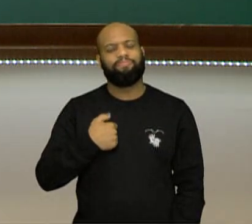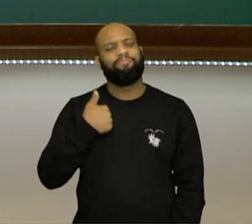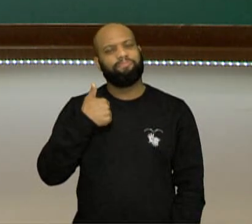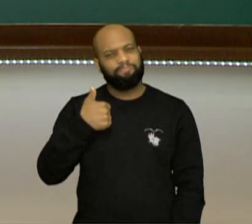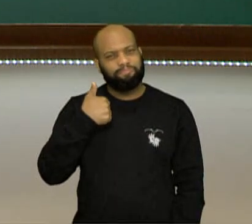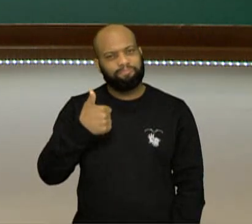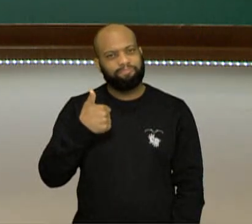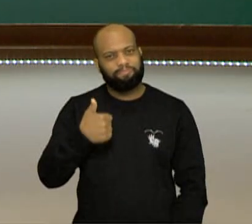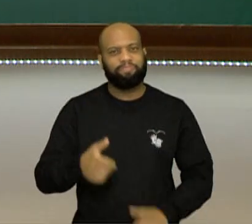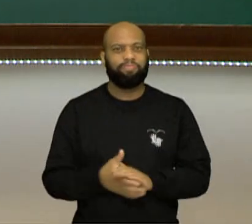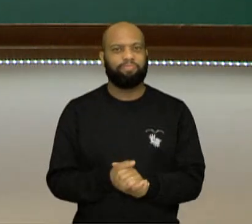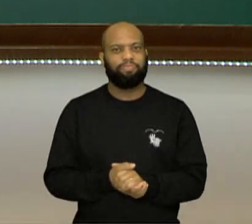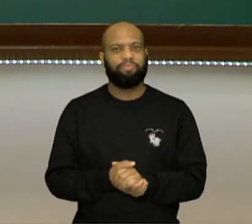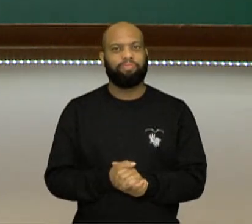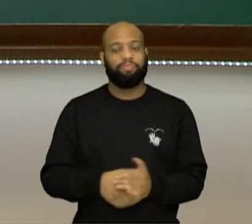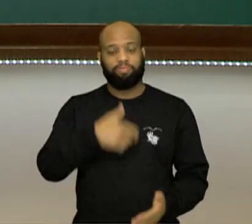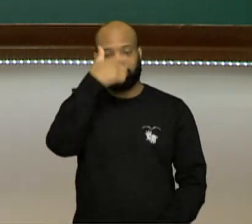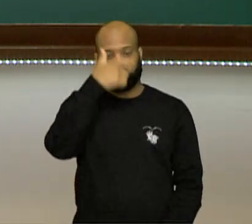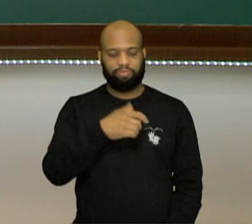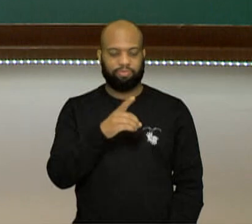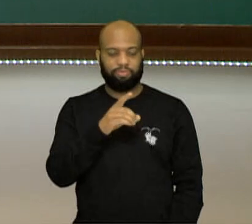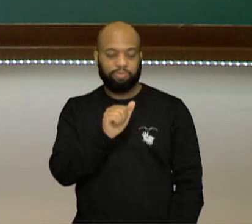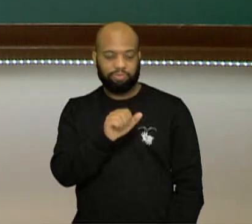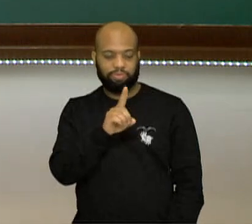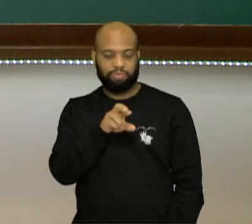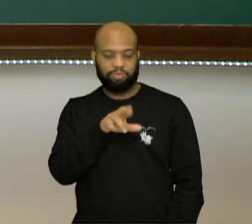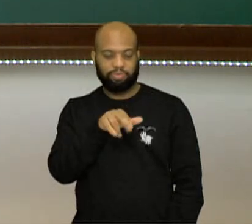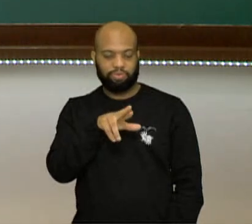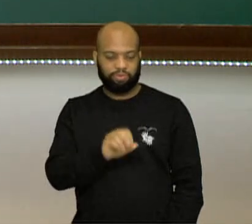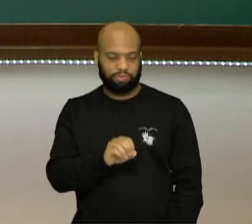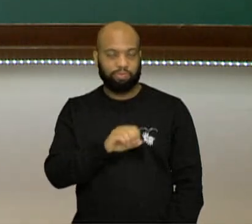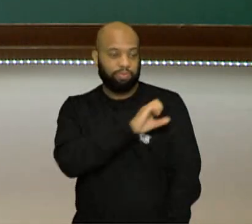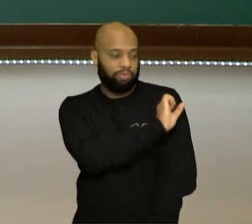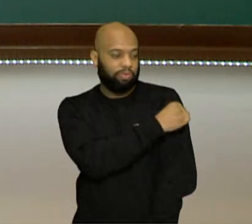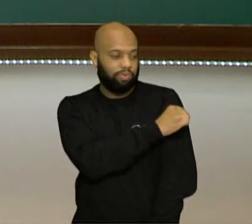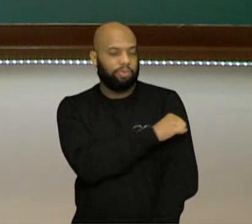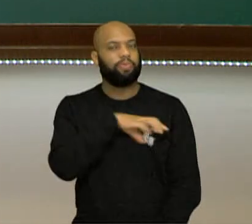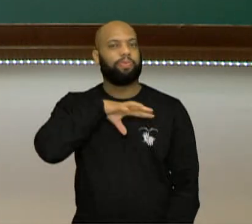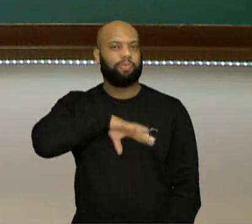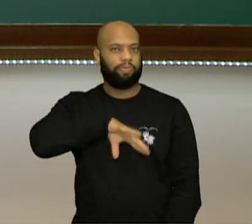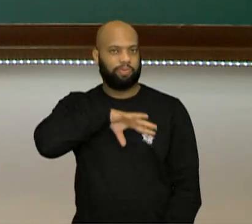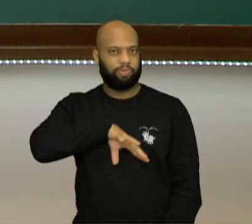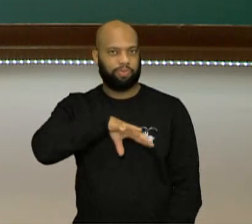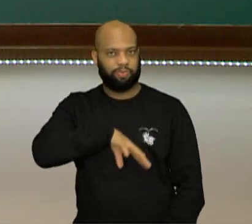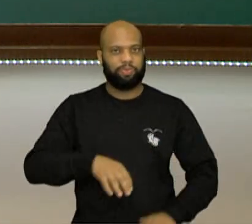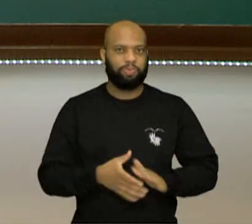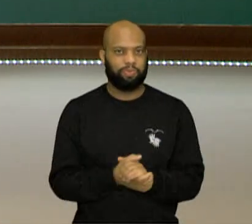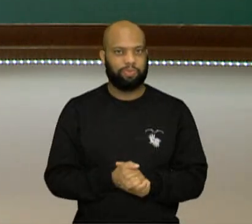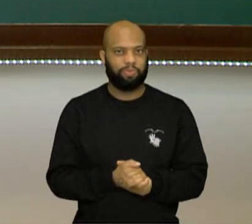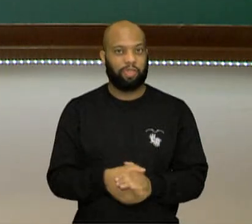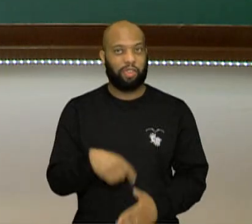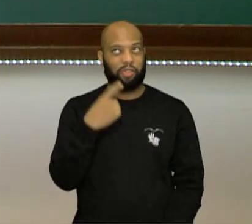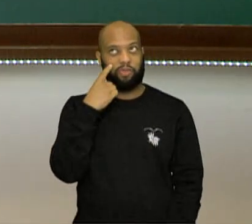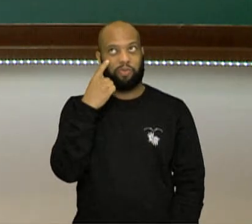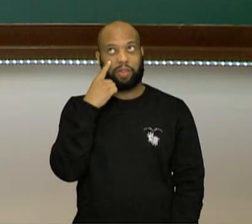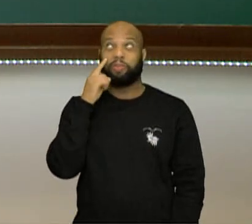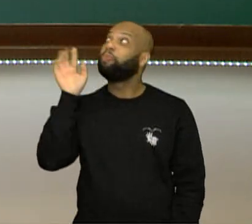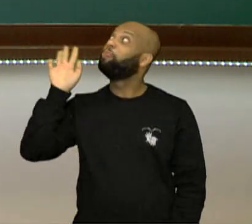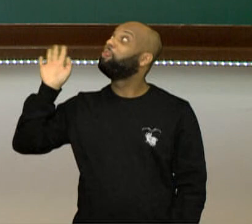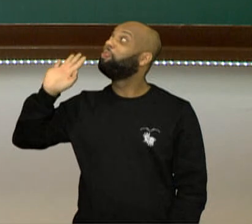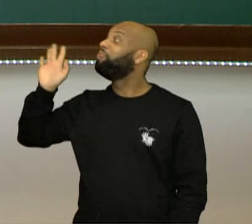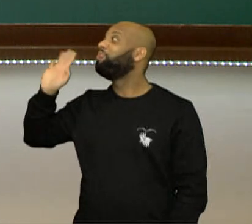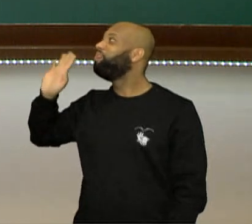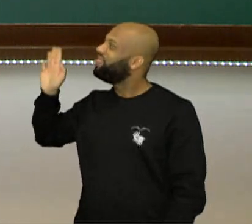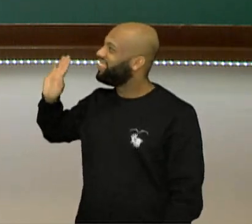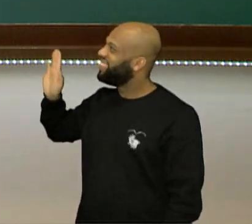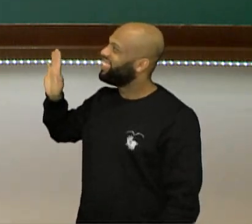legal. Professor Adriano, 8º ano, língua portuguesa. Dá uma olhadinha aqui do lado. Ó, quem tá